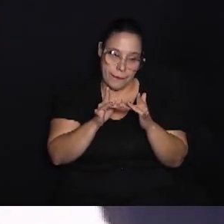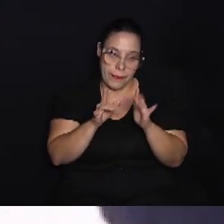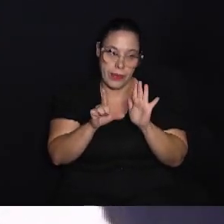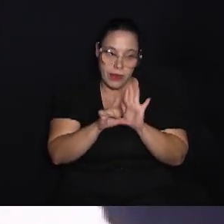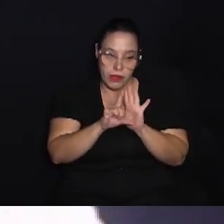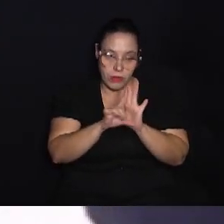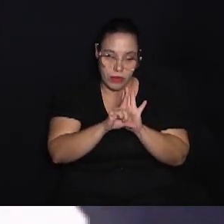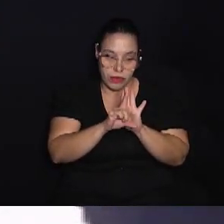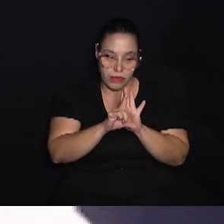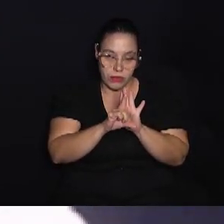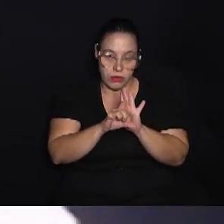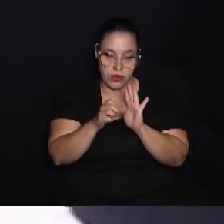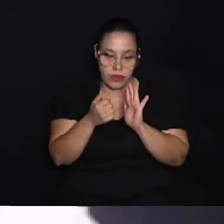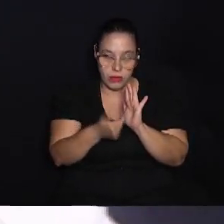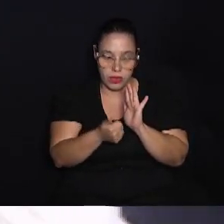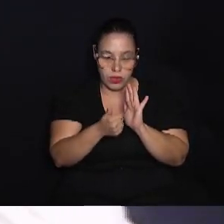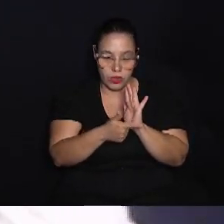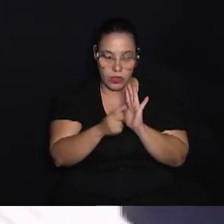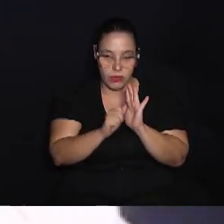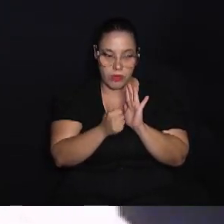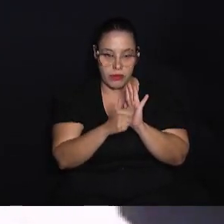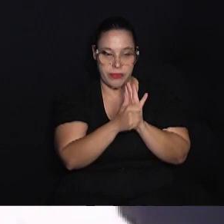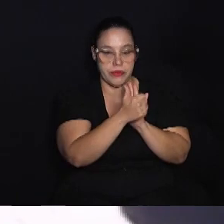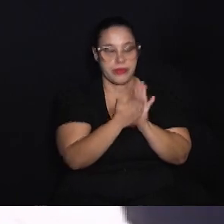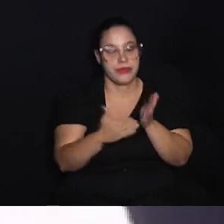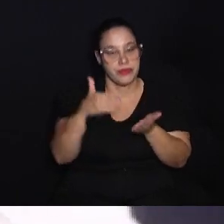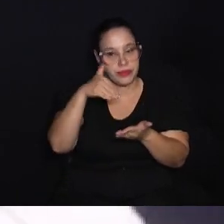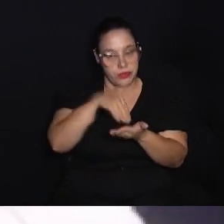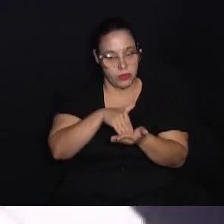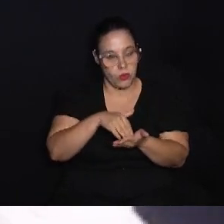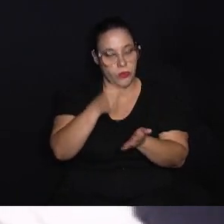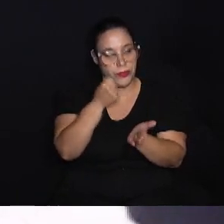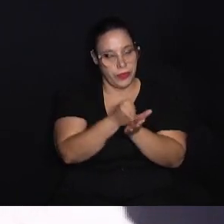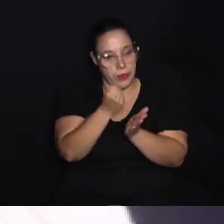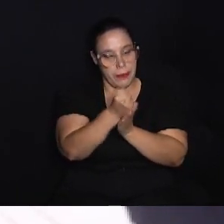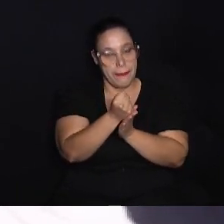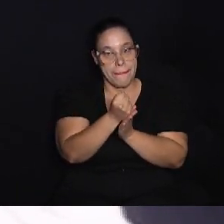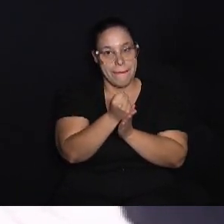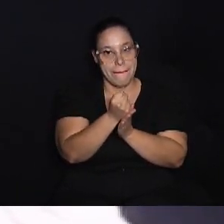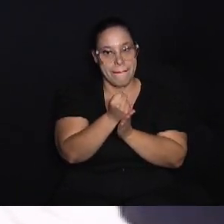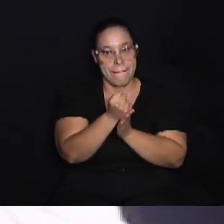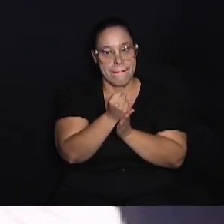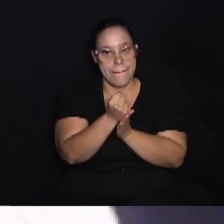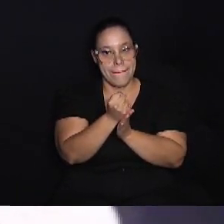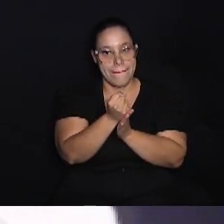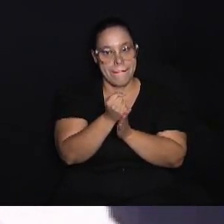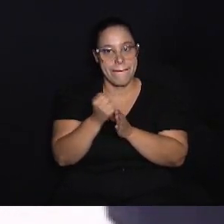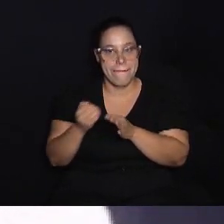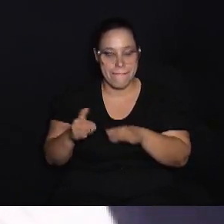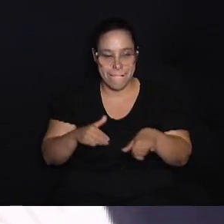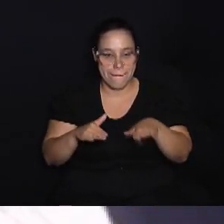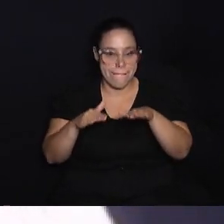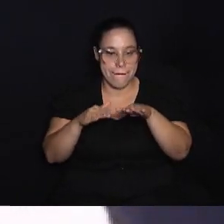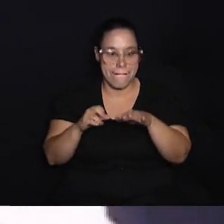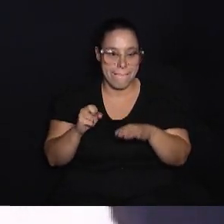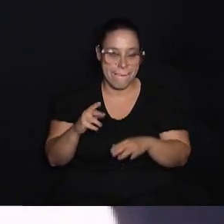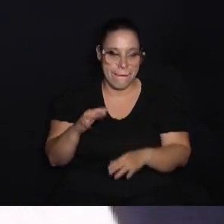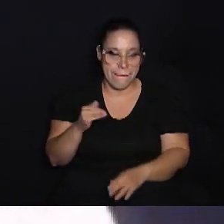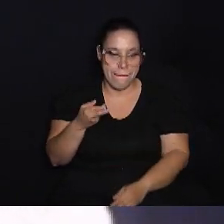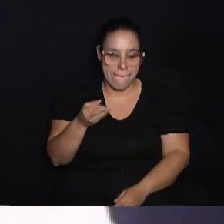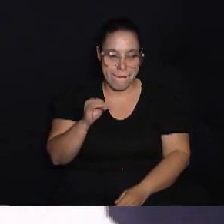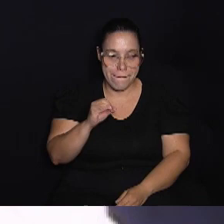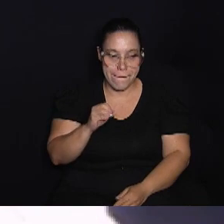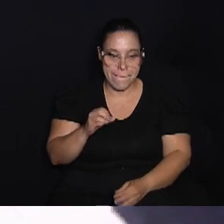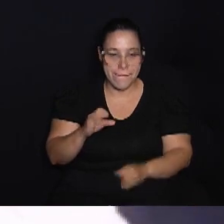Exatamente. A Política Nacional de Resíduos Sólidos, desde 2011, já vem trazendo essa obrigação, né, aos fabricantes,